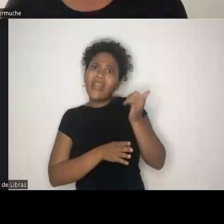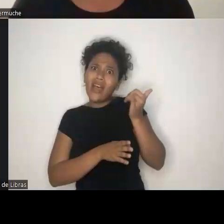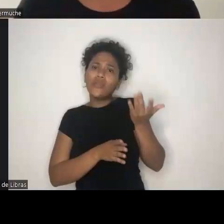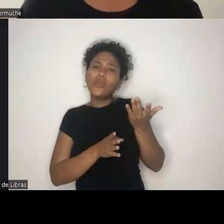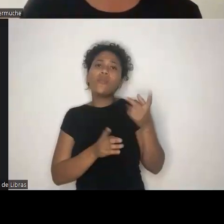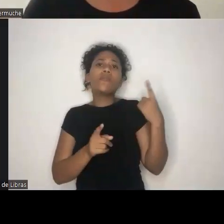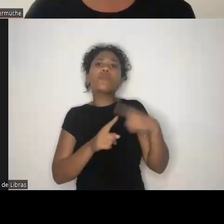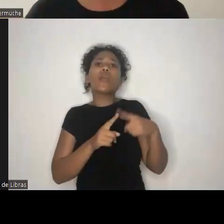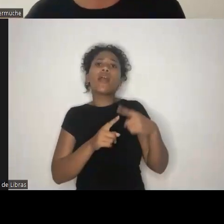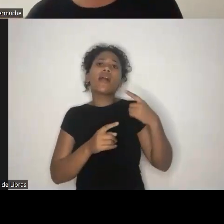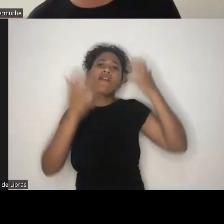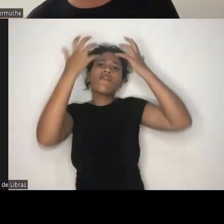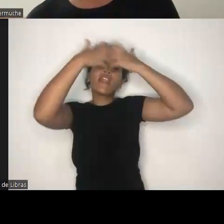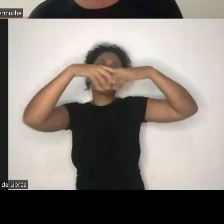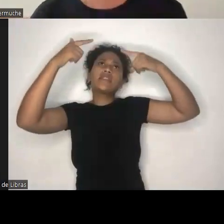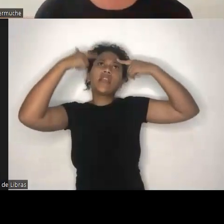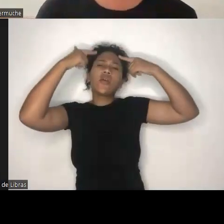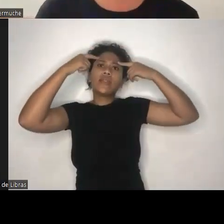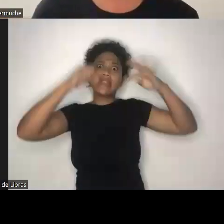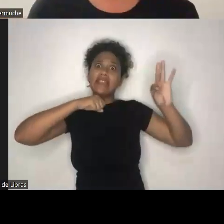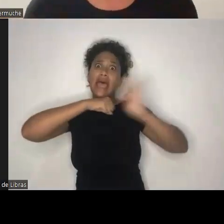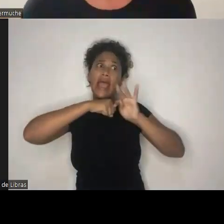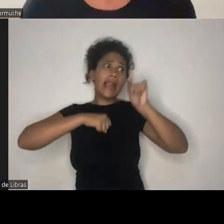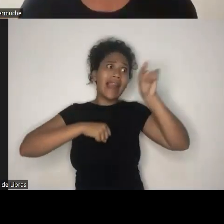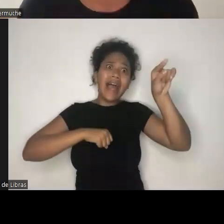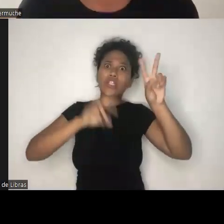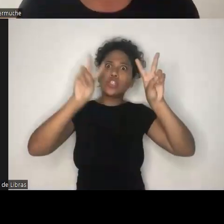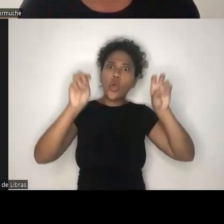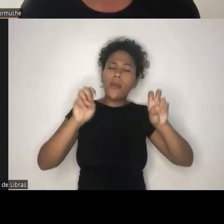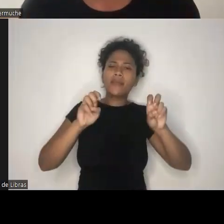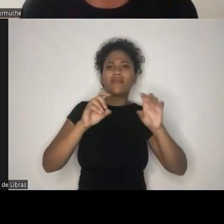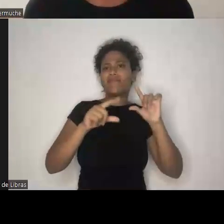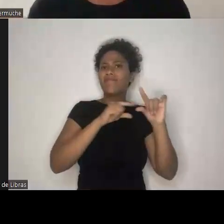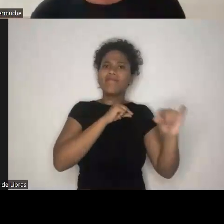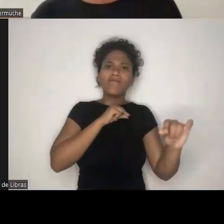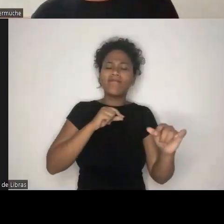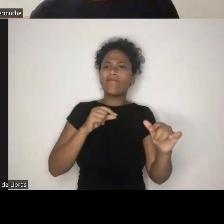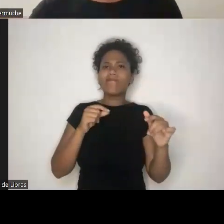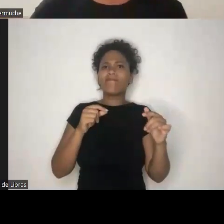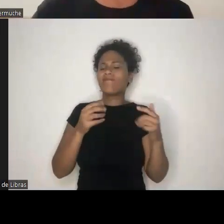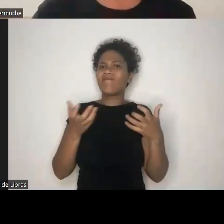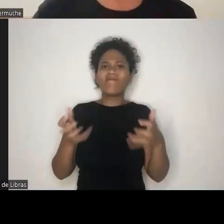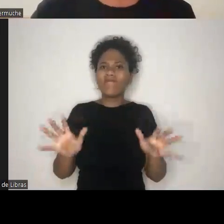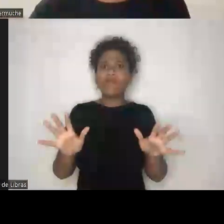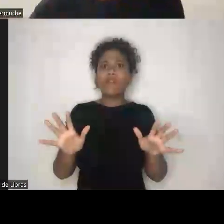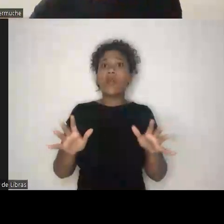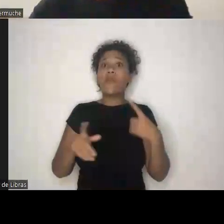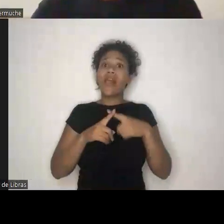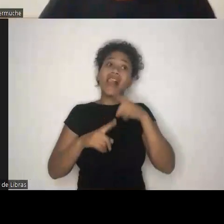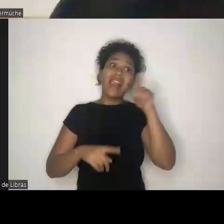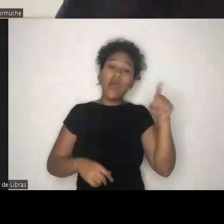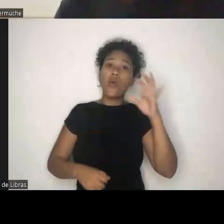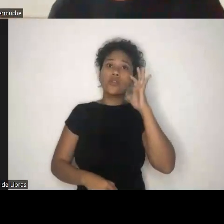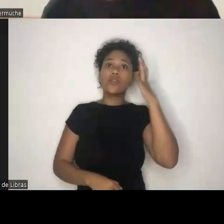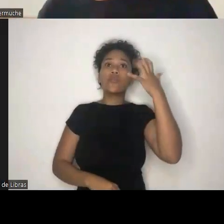naquela reflexão tão técnica subjetiva no meu trabalho atual porque lá eu resolvi fazer